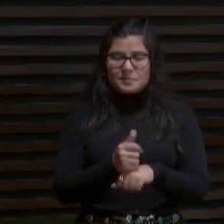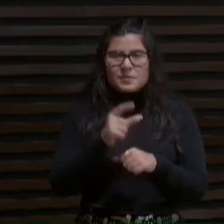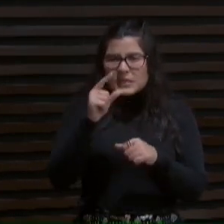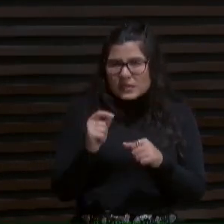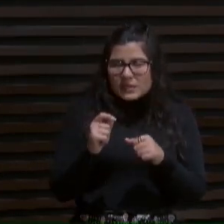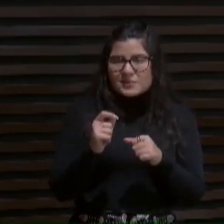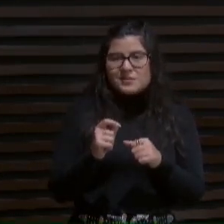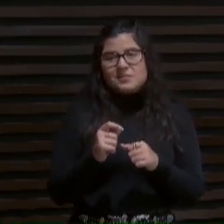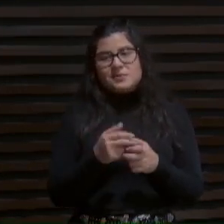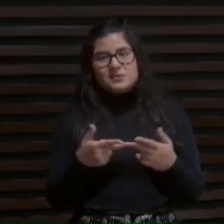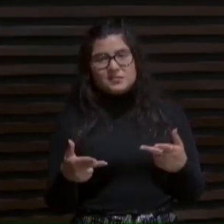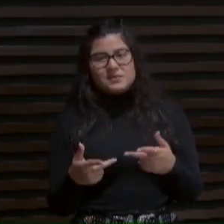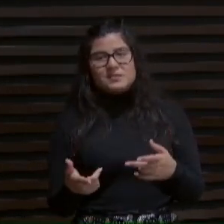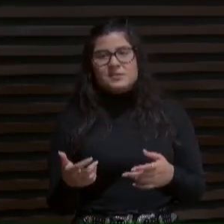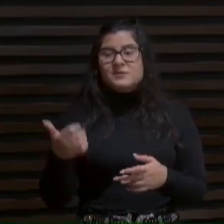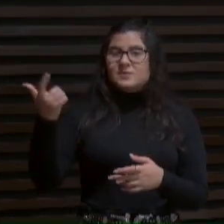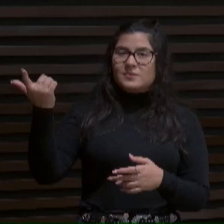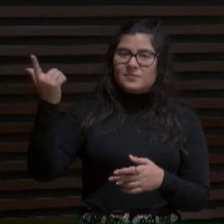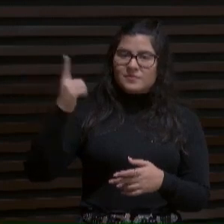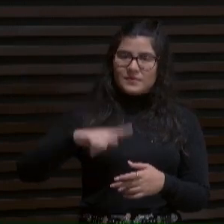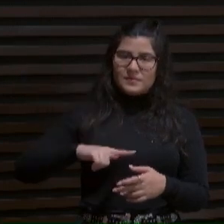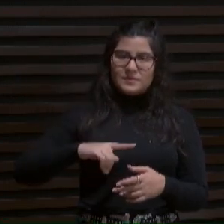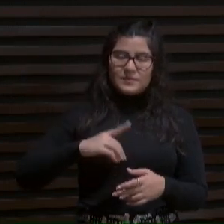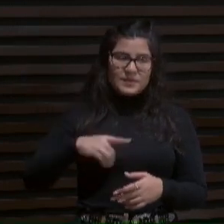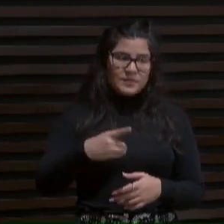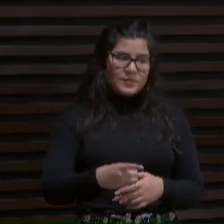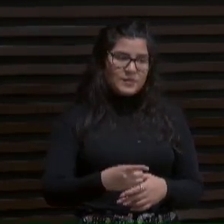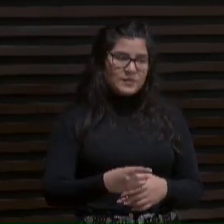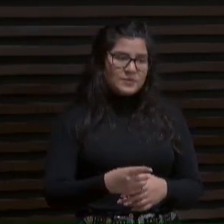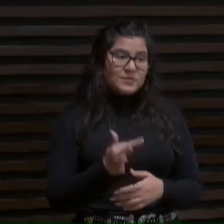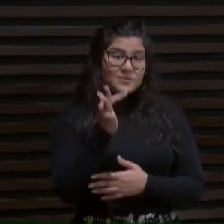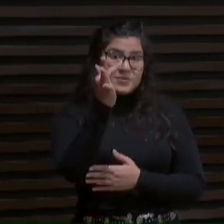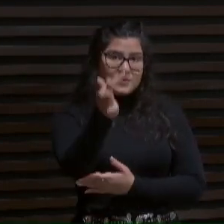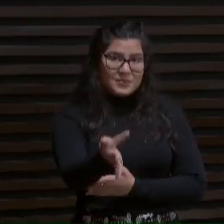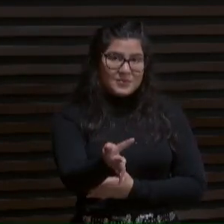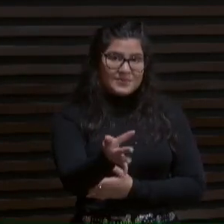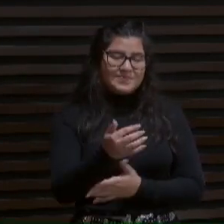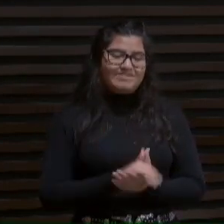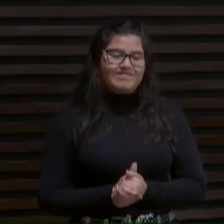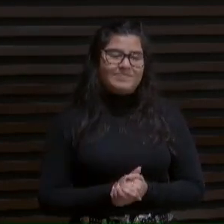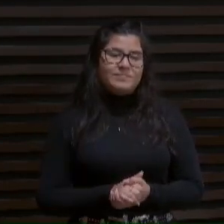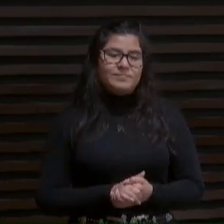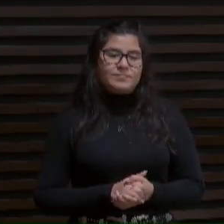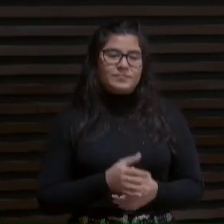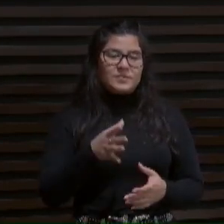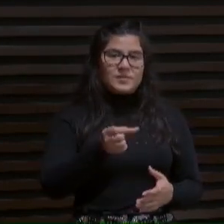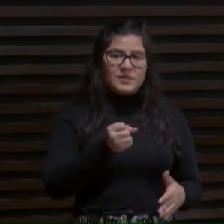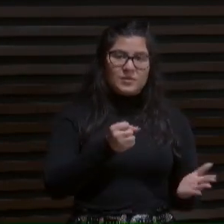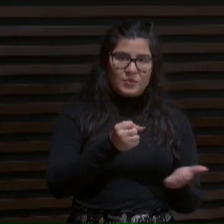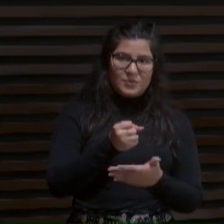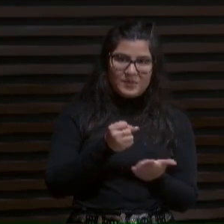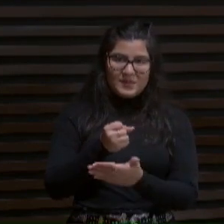haveria de vir. Macpela representa as primícias, por assim dizer, de uma colheita que